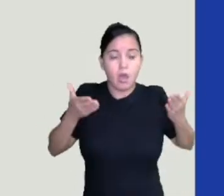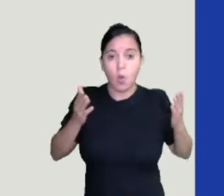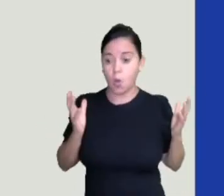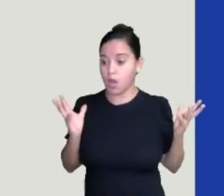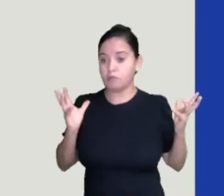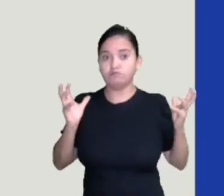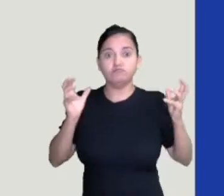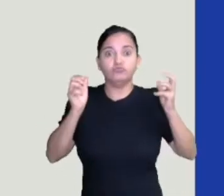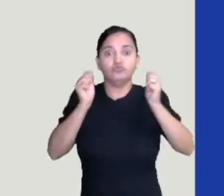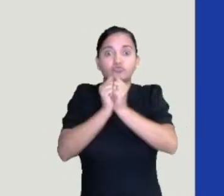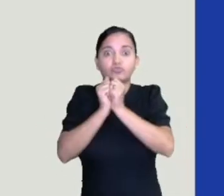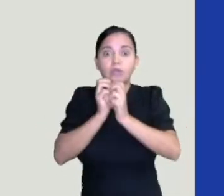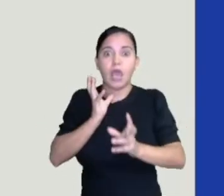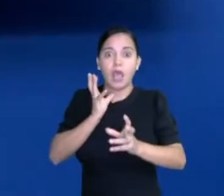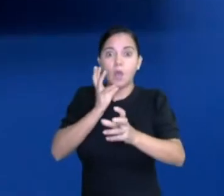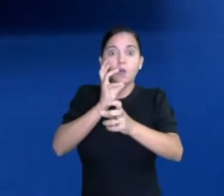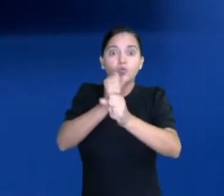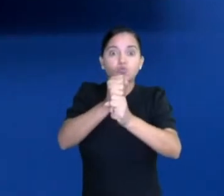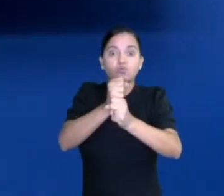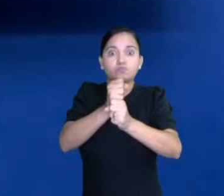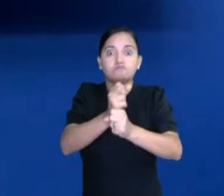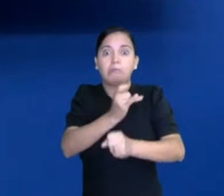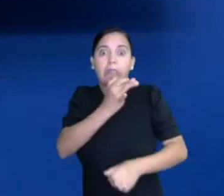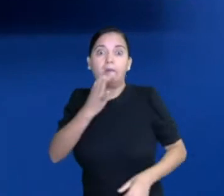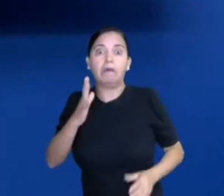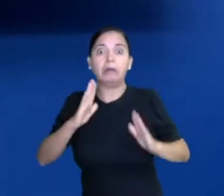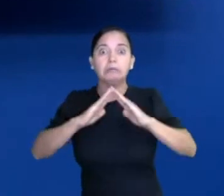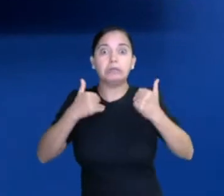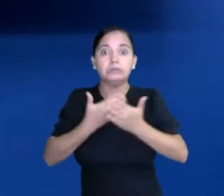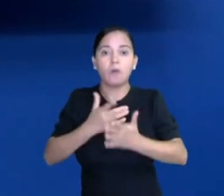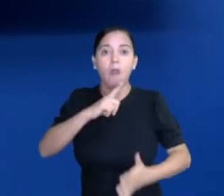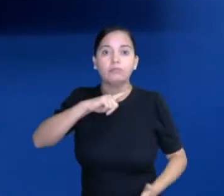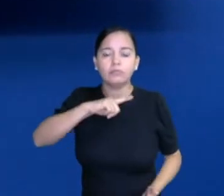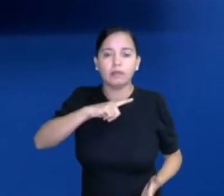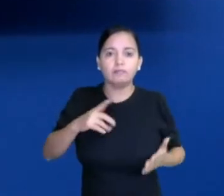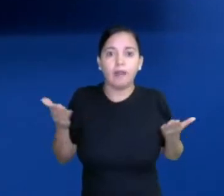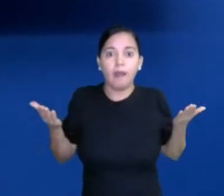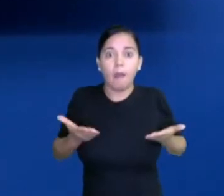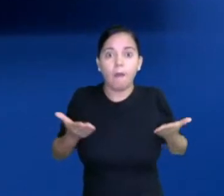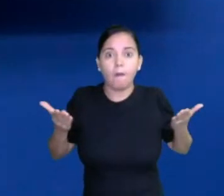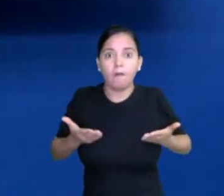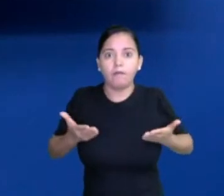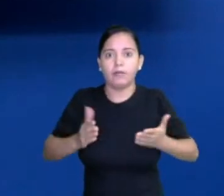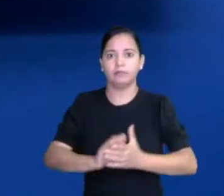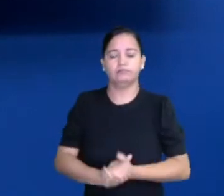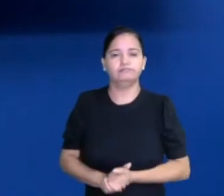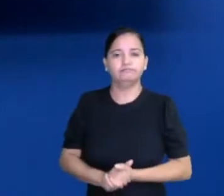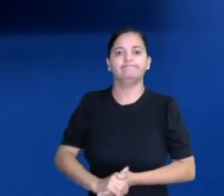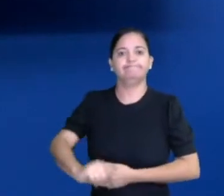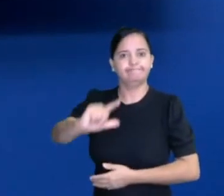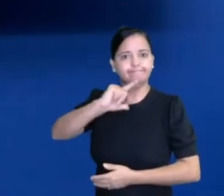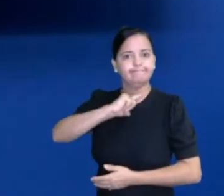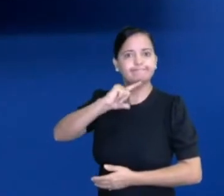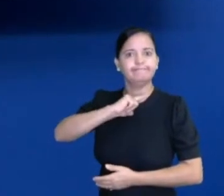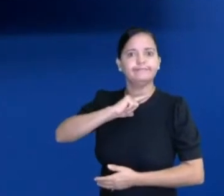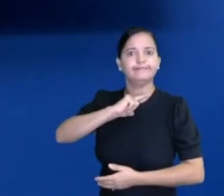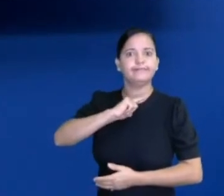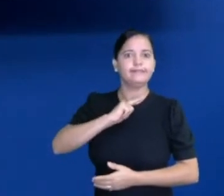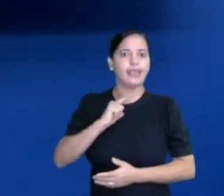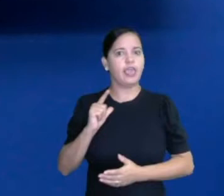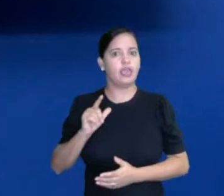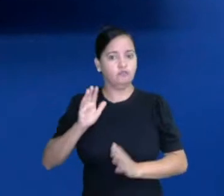alunos a escola passará a ter? Olha, prestar bem atenção aí. tem uma certa quantidade já dentro da